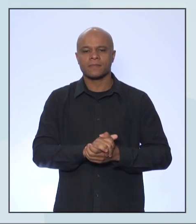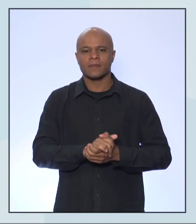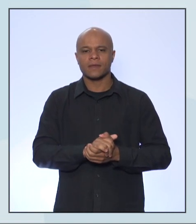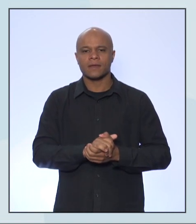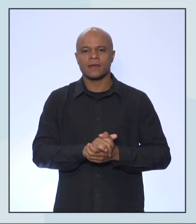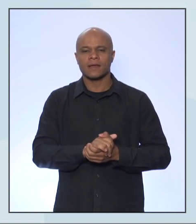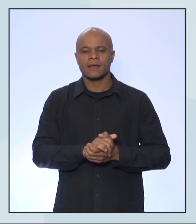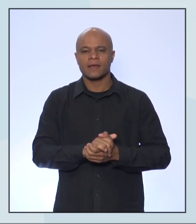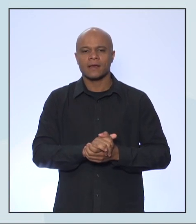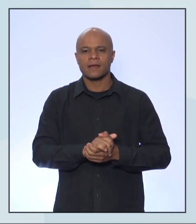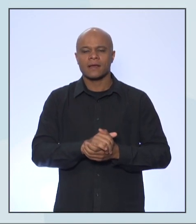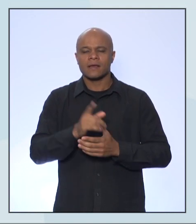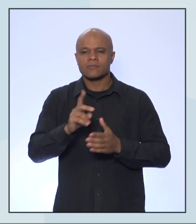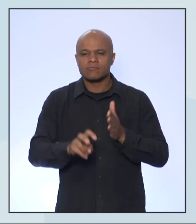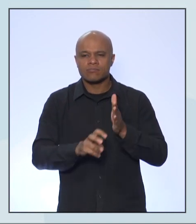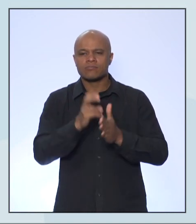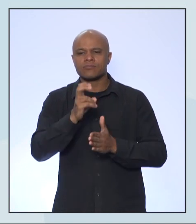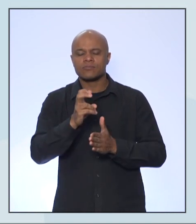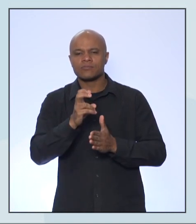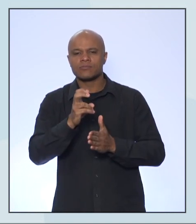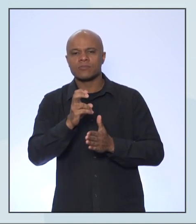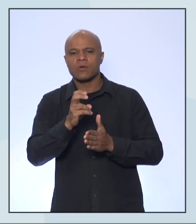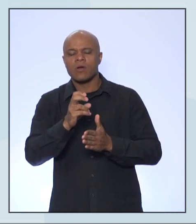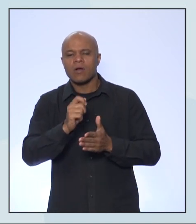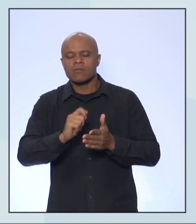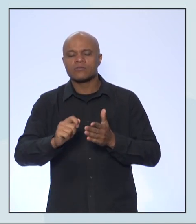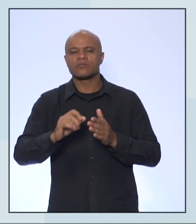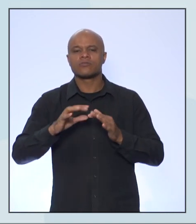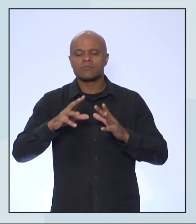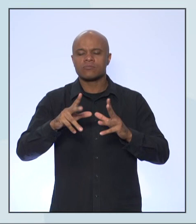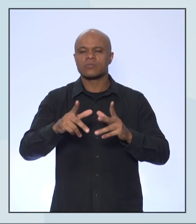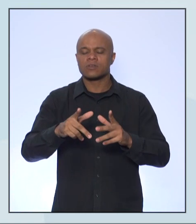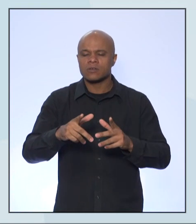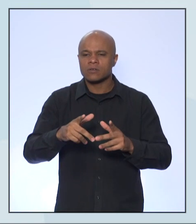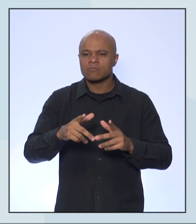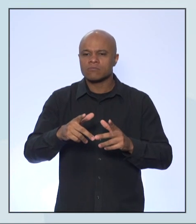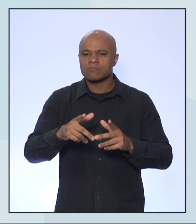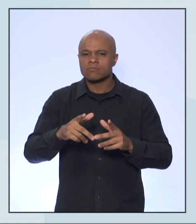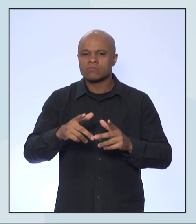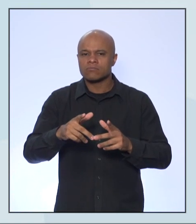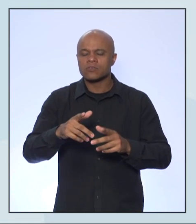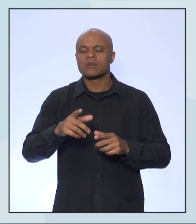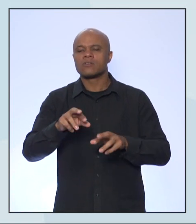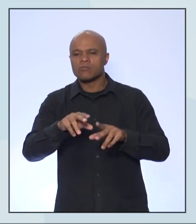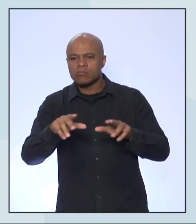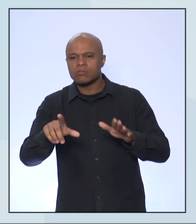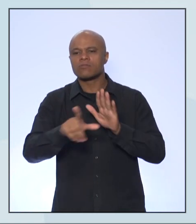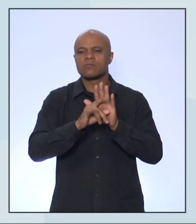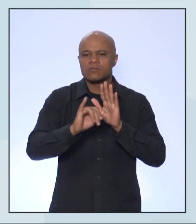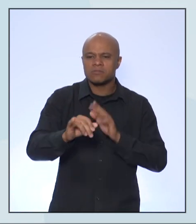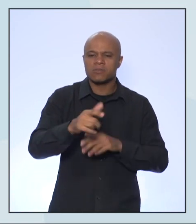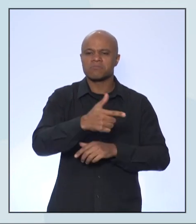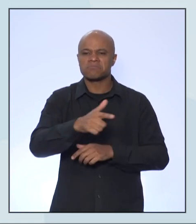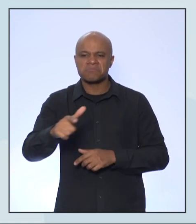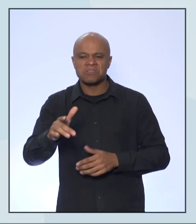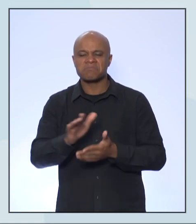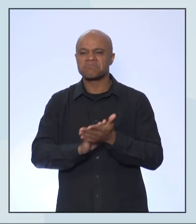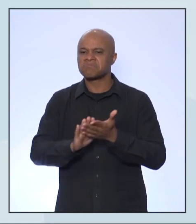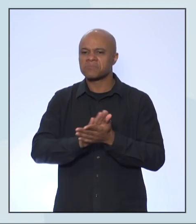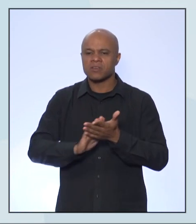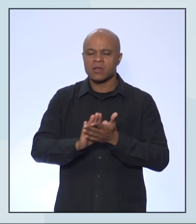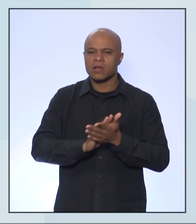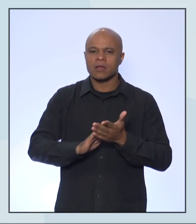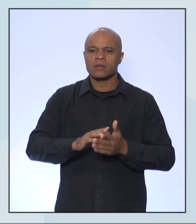Esse 5º artigo, ele diz que todos são iguais perante a lei, sem distinção de qualquer